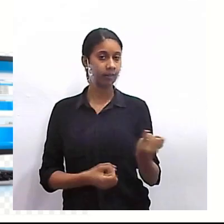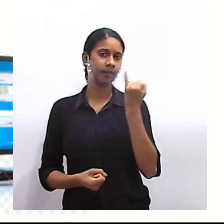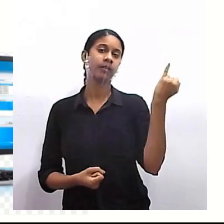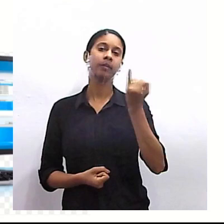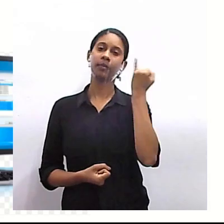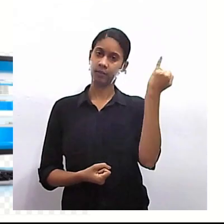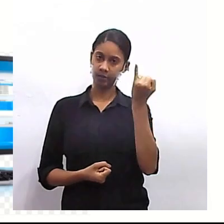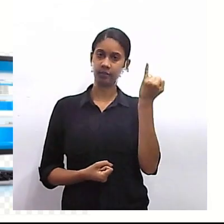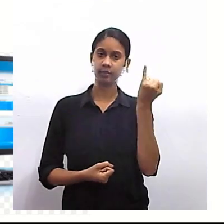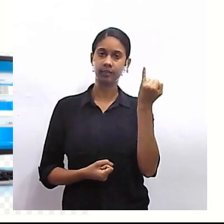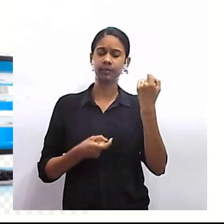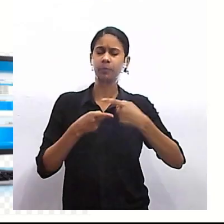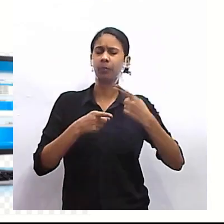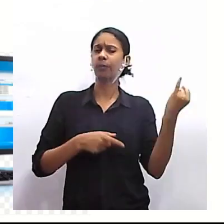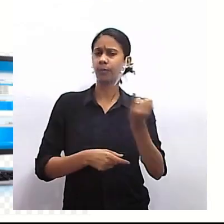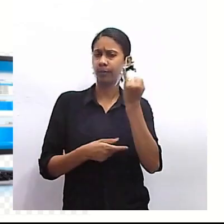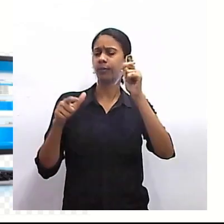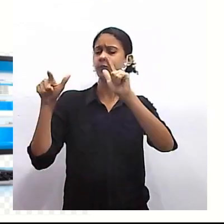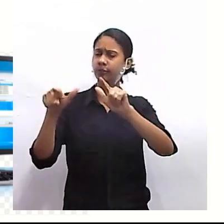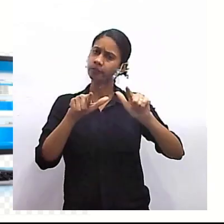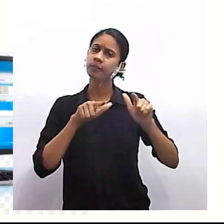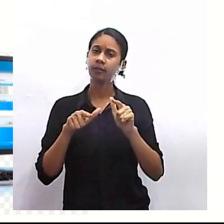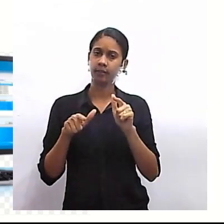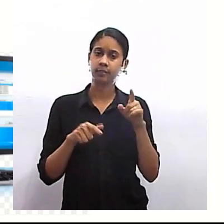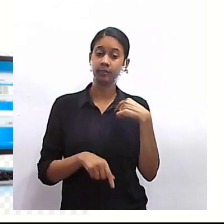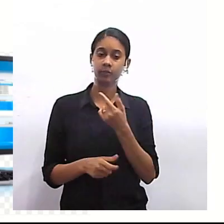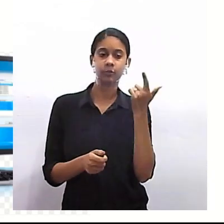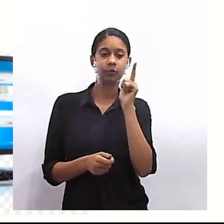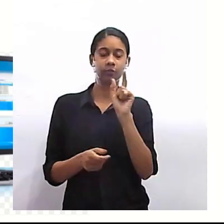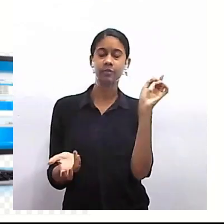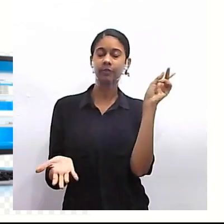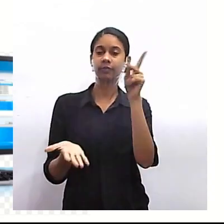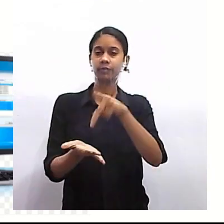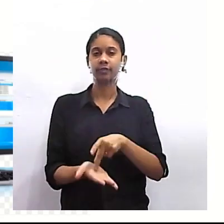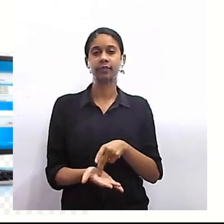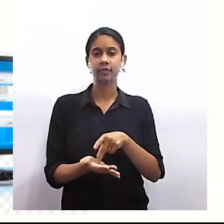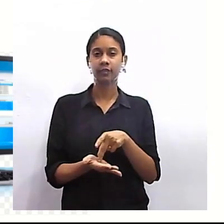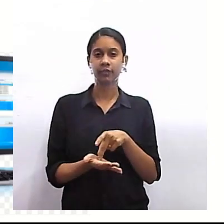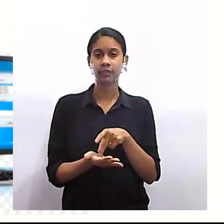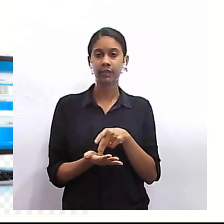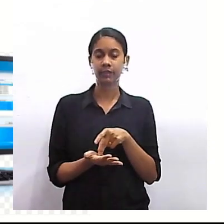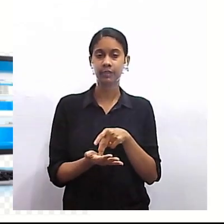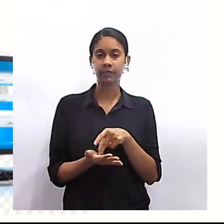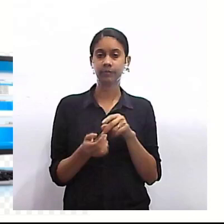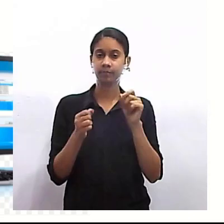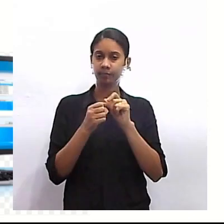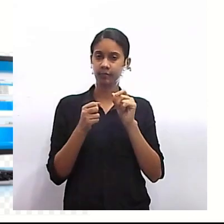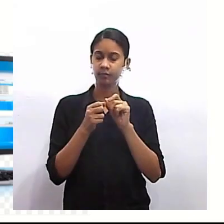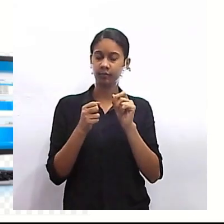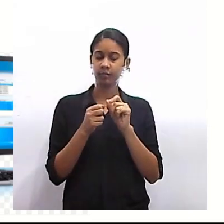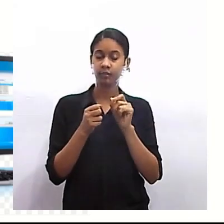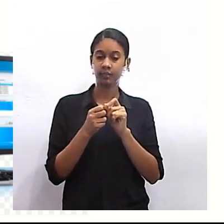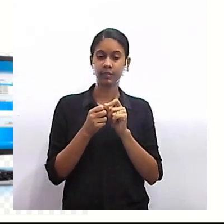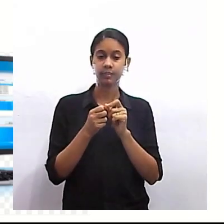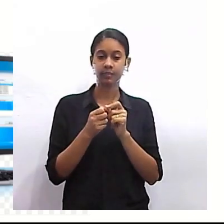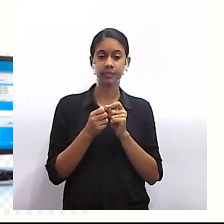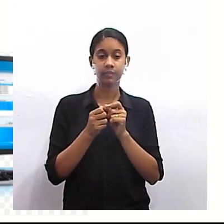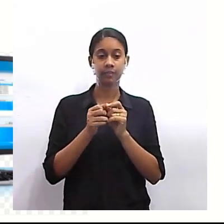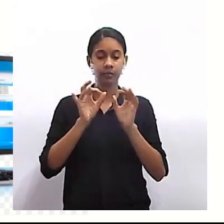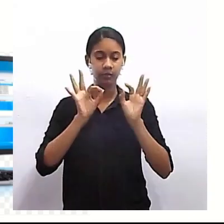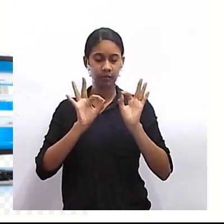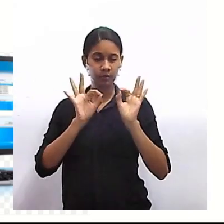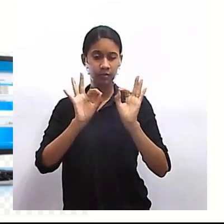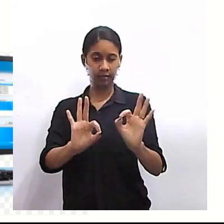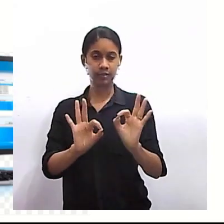da localização para que realmente a gente consiga concretizar essa ênfase na qualidade na